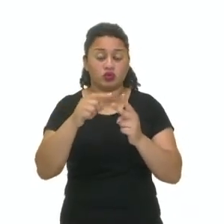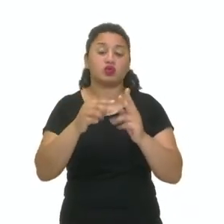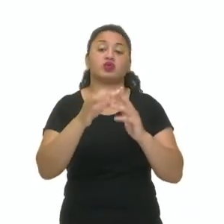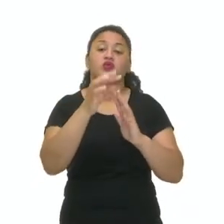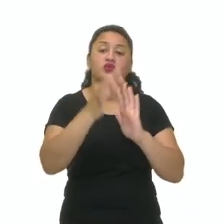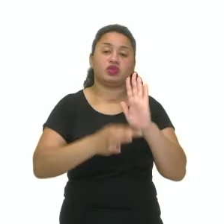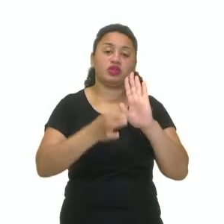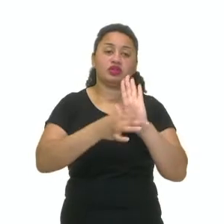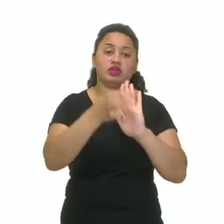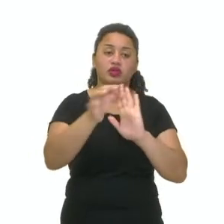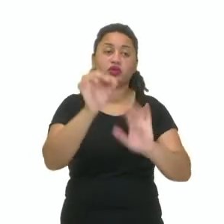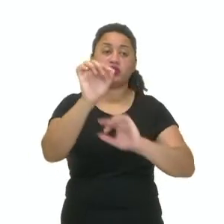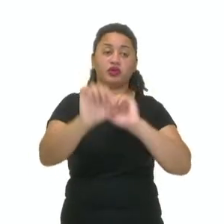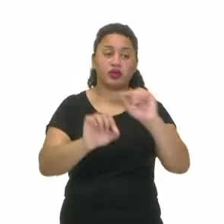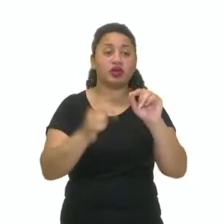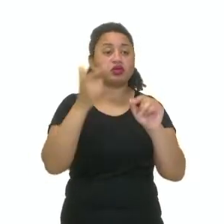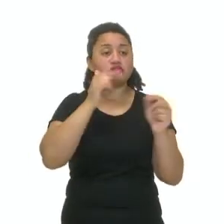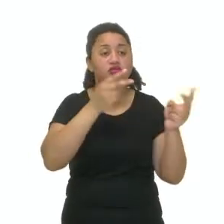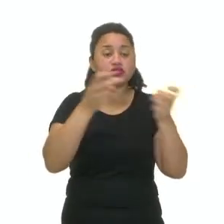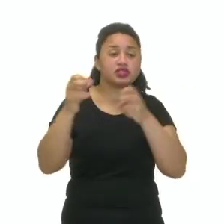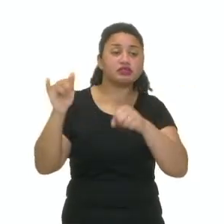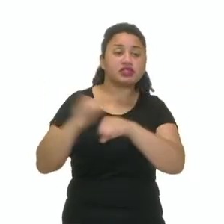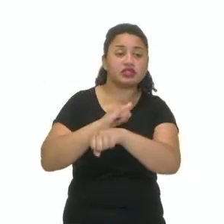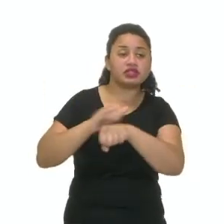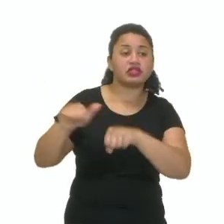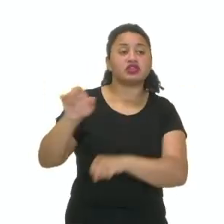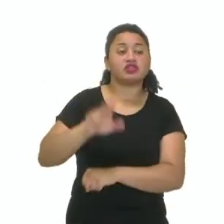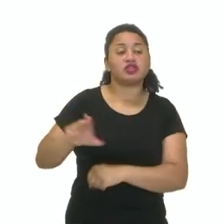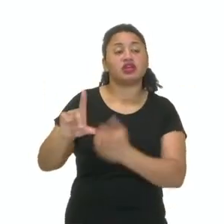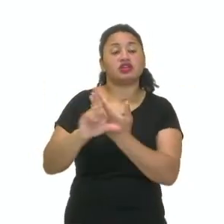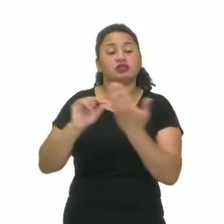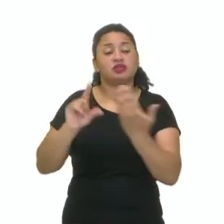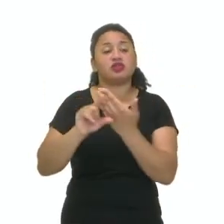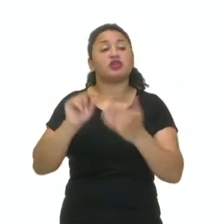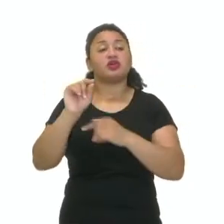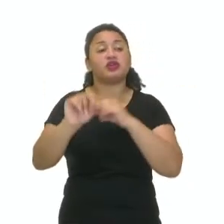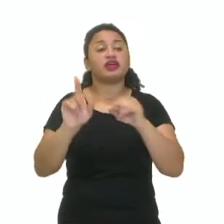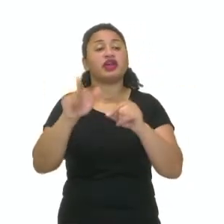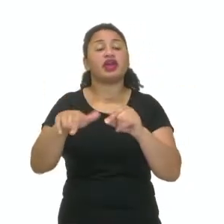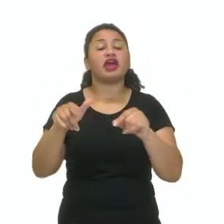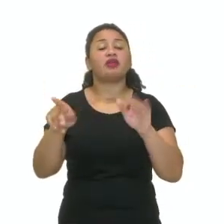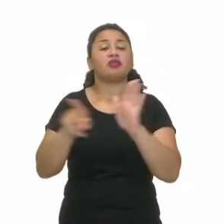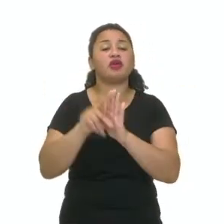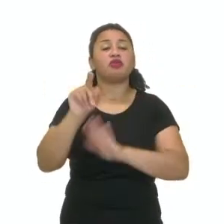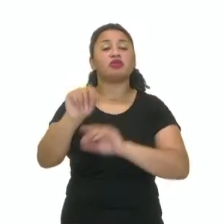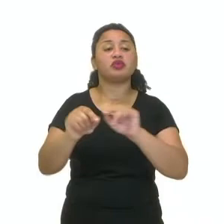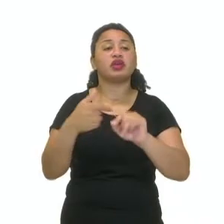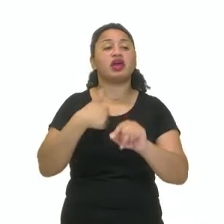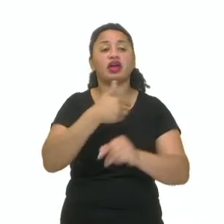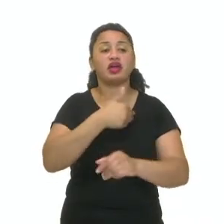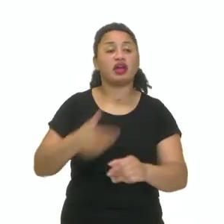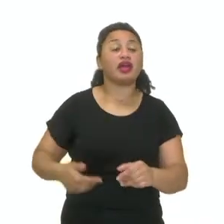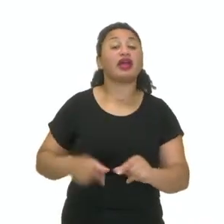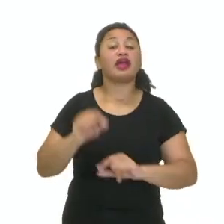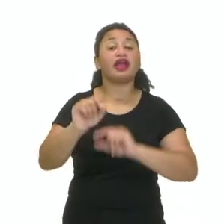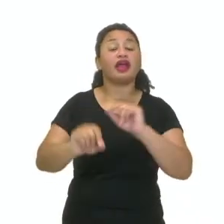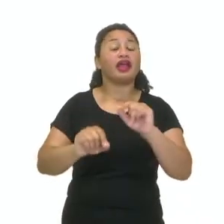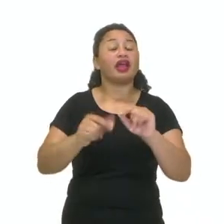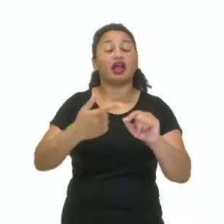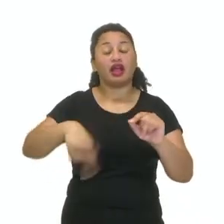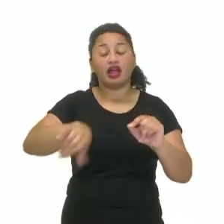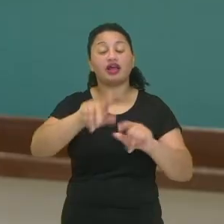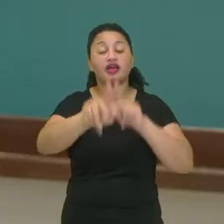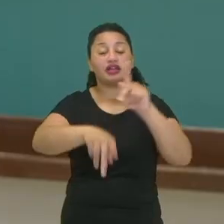artigo, podemos identificar estratégias utilizadas pelo autor que buscam a adesão do público que lê o